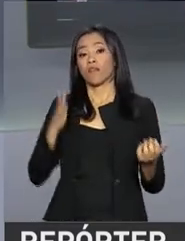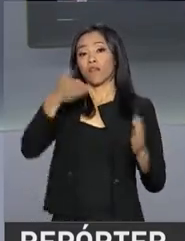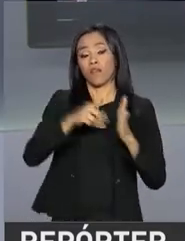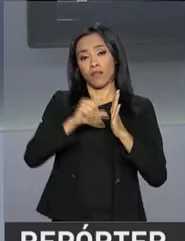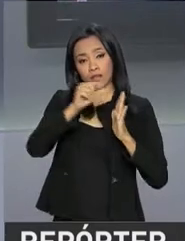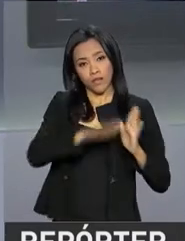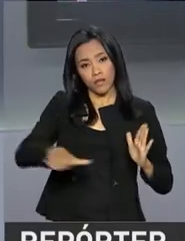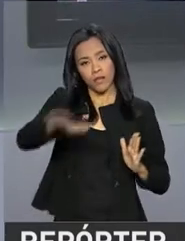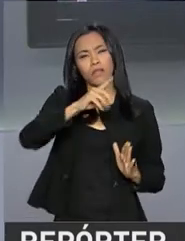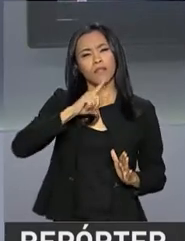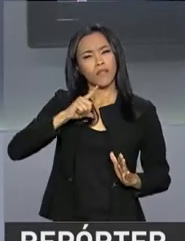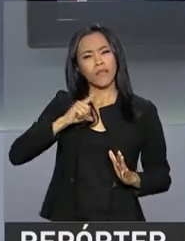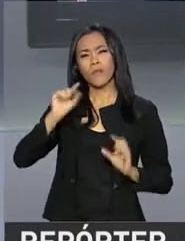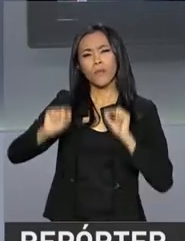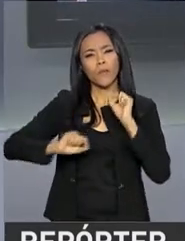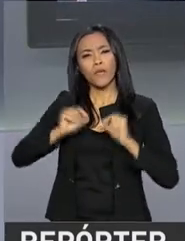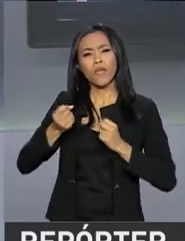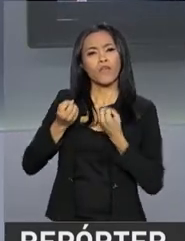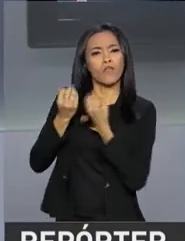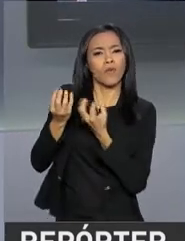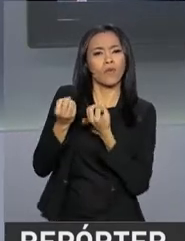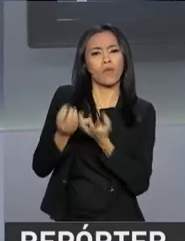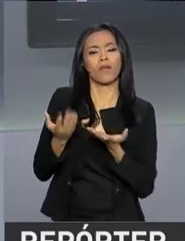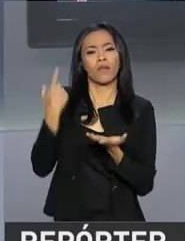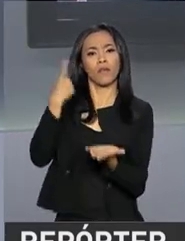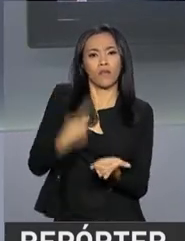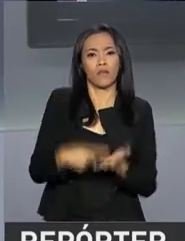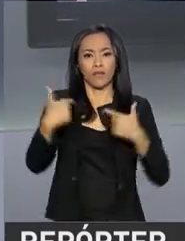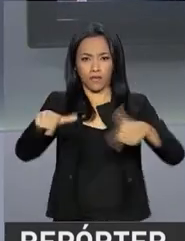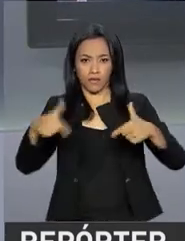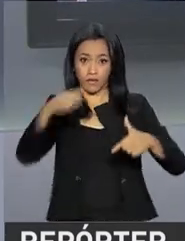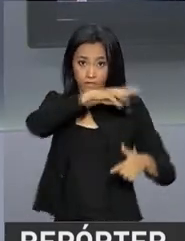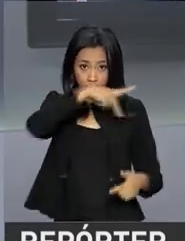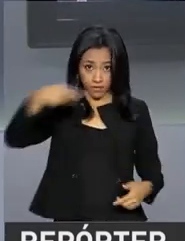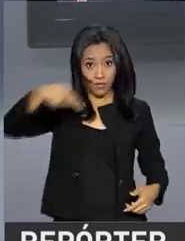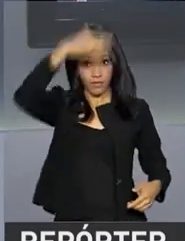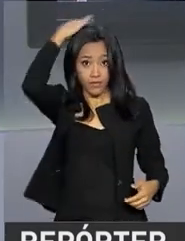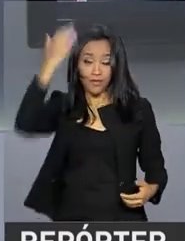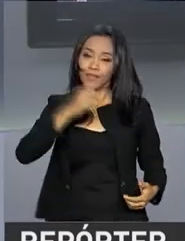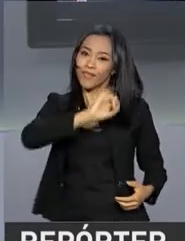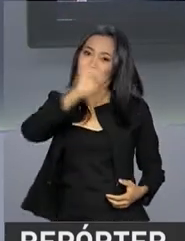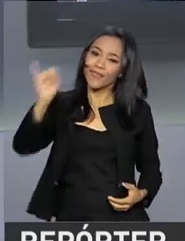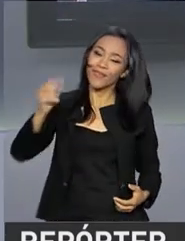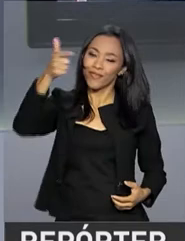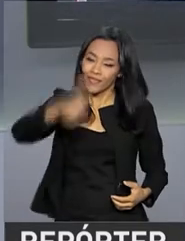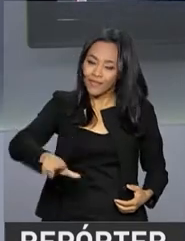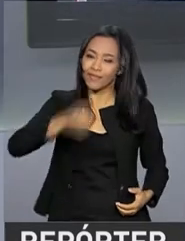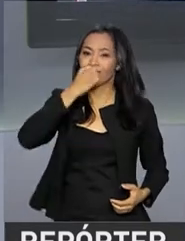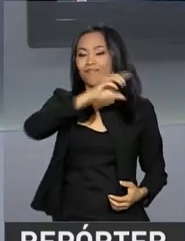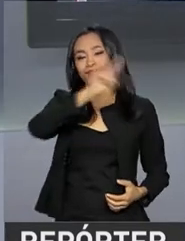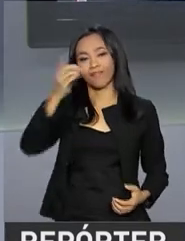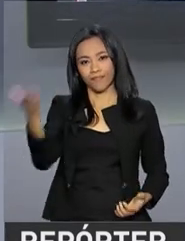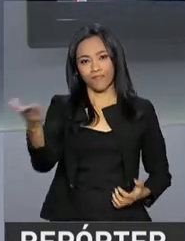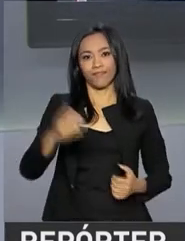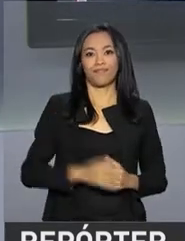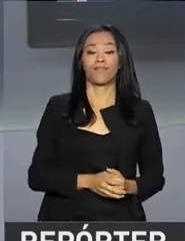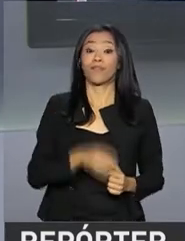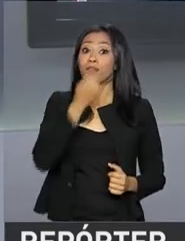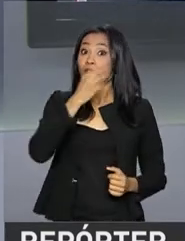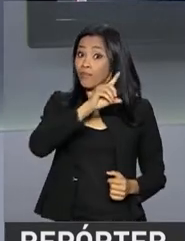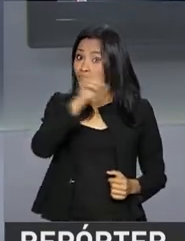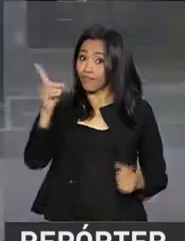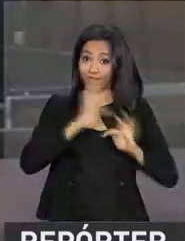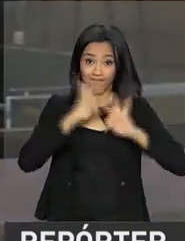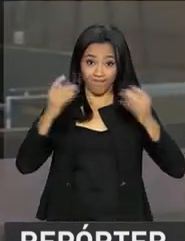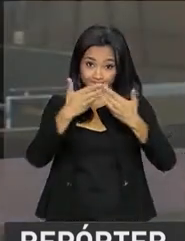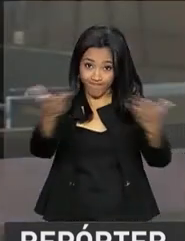pereira tem informações ao vivo sobre a agenda do presidente michel temer olá nem novamente bom dia pra você bom dia pra isso é bom